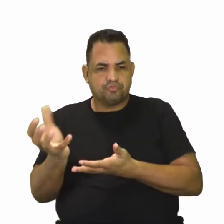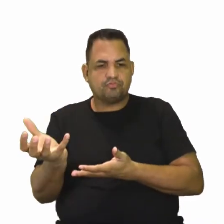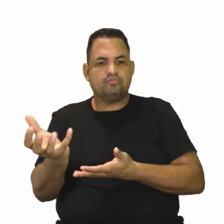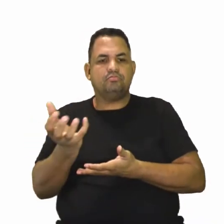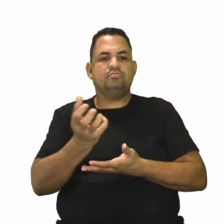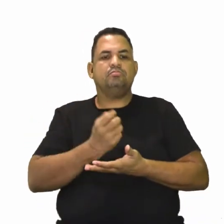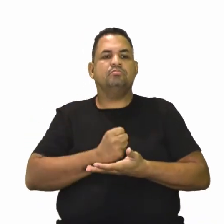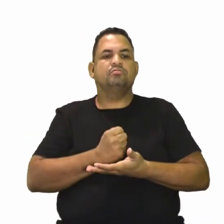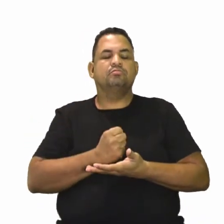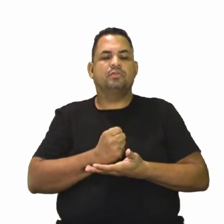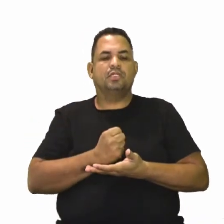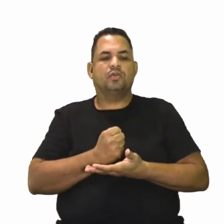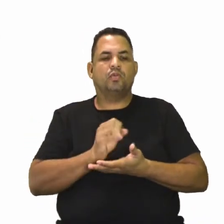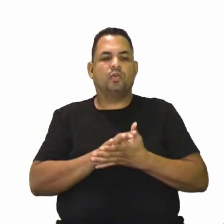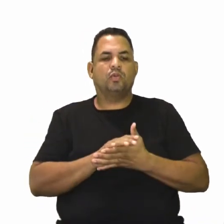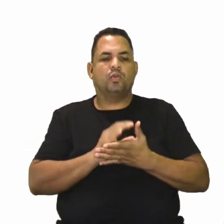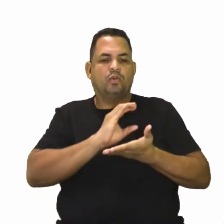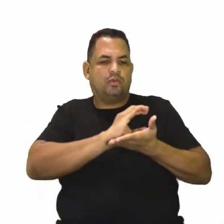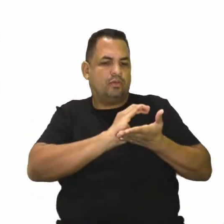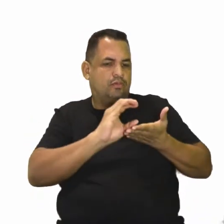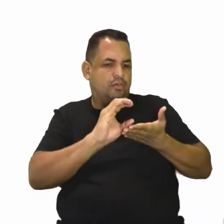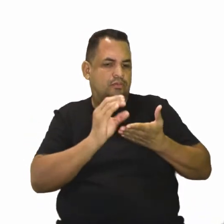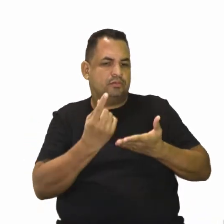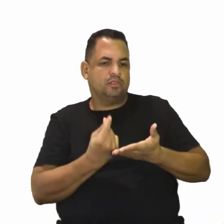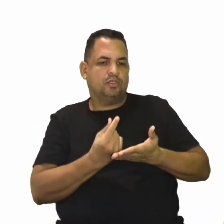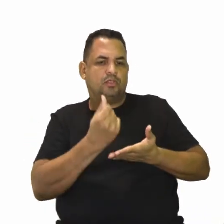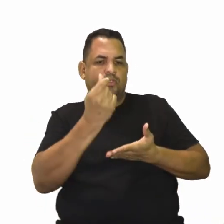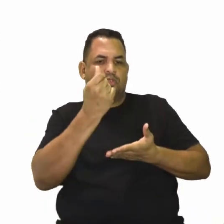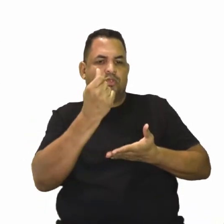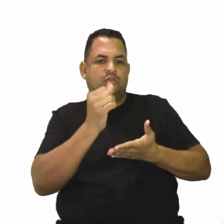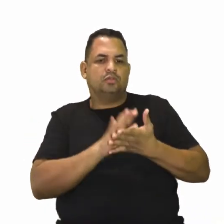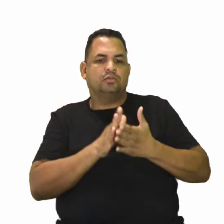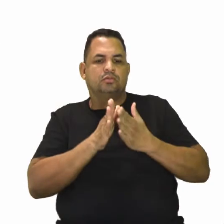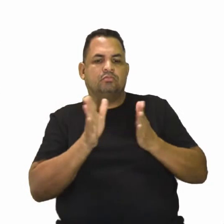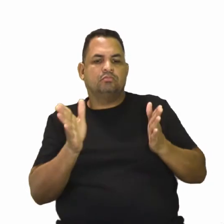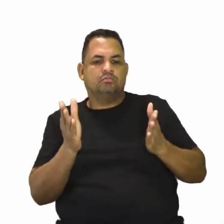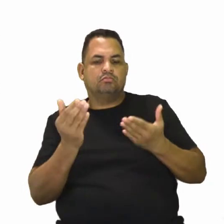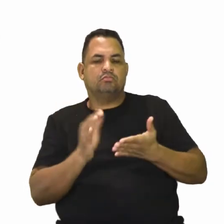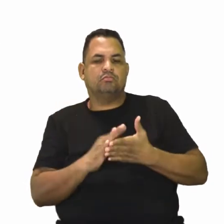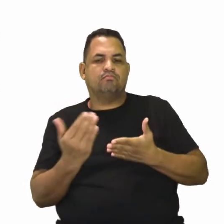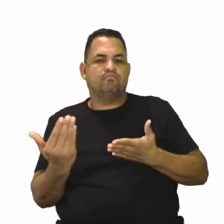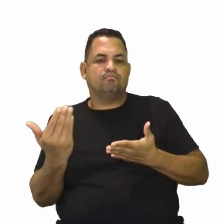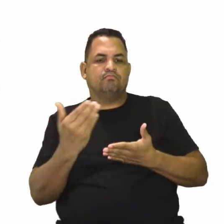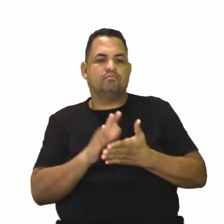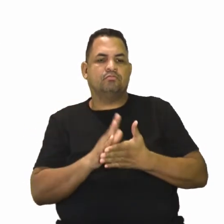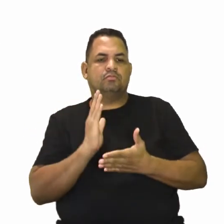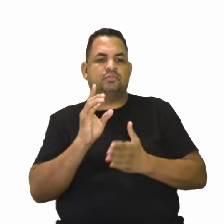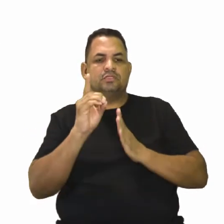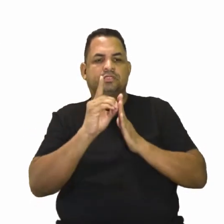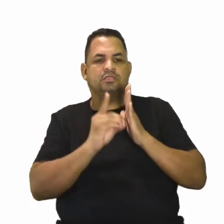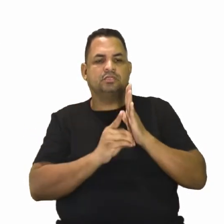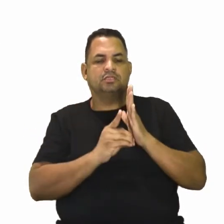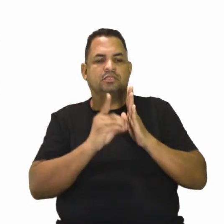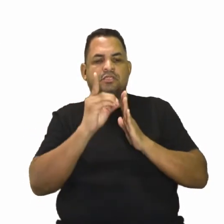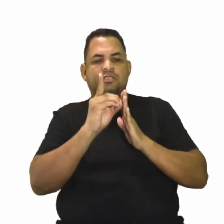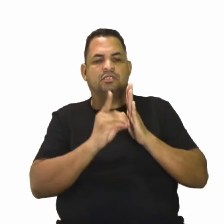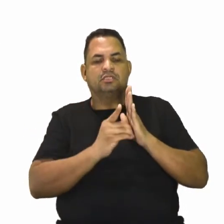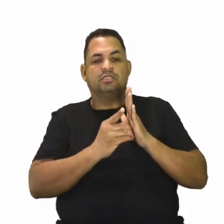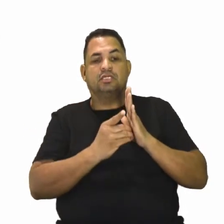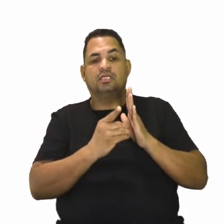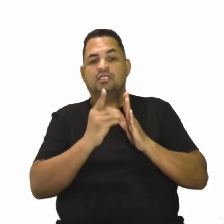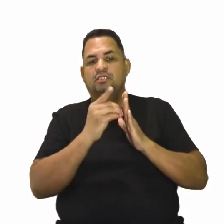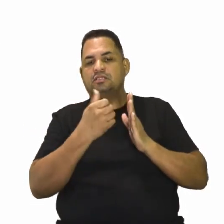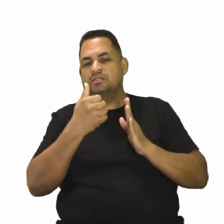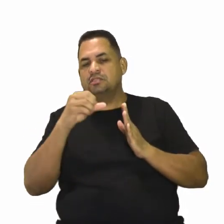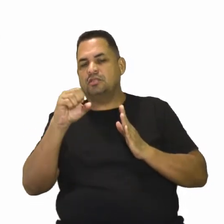Acolheu investimento estrangeiro, ou seja, ela abriu para o mercado. Já na década de 80, em plena Guerra